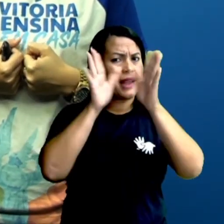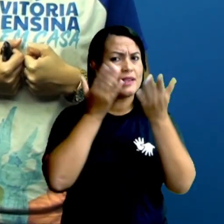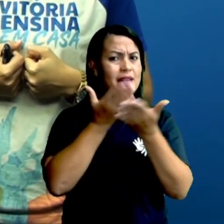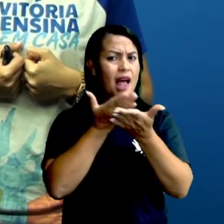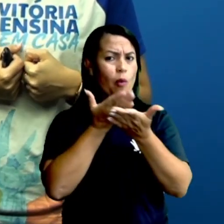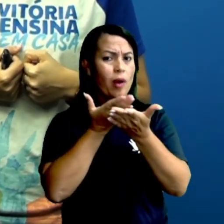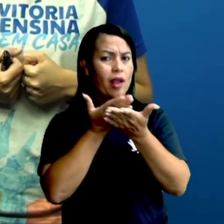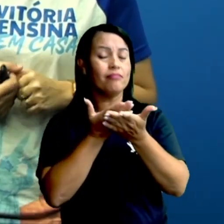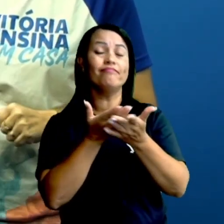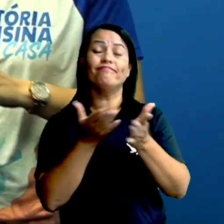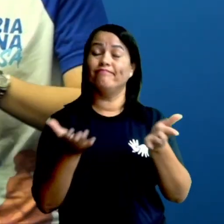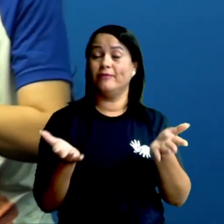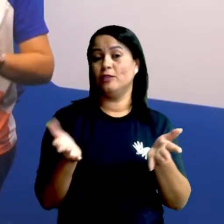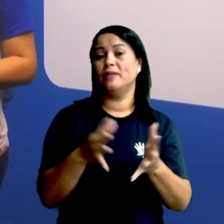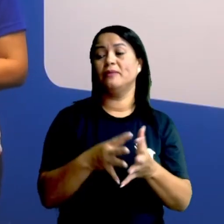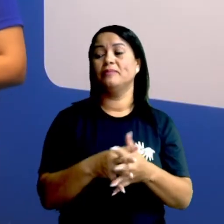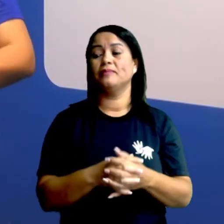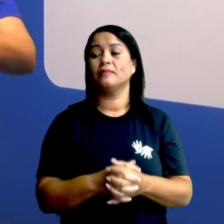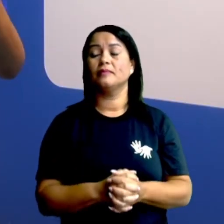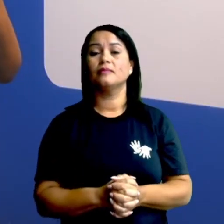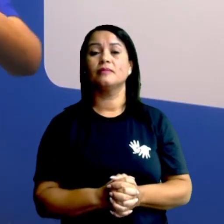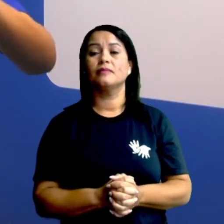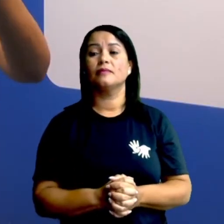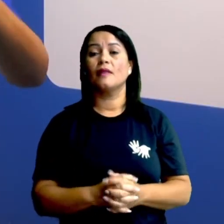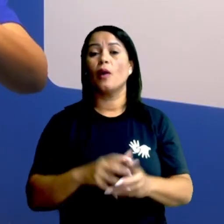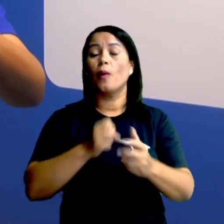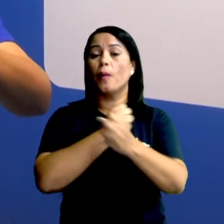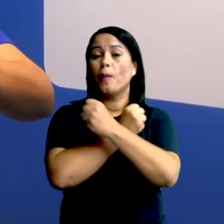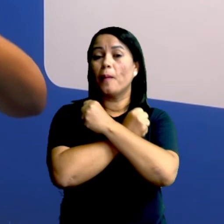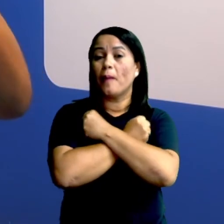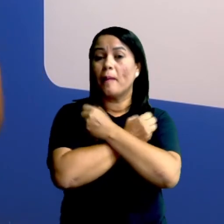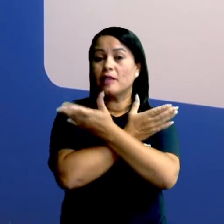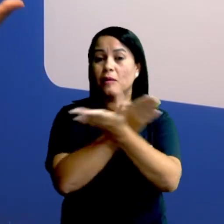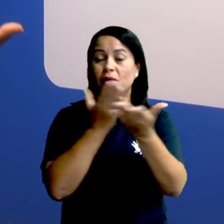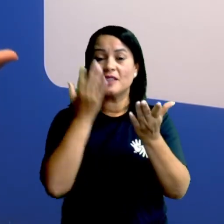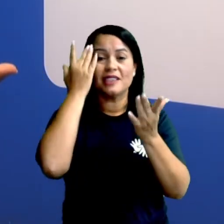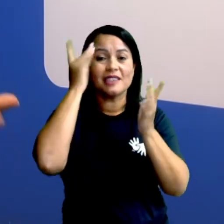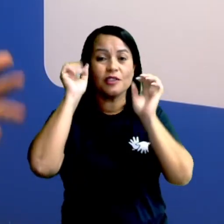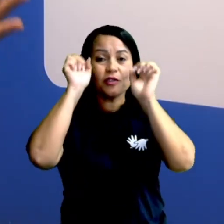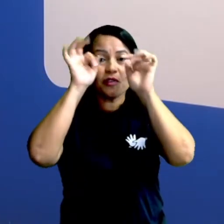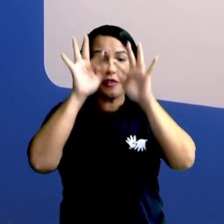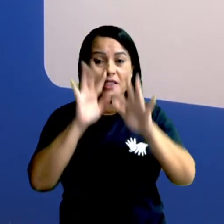aula? Pois bem, né? Um abraço, pessoal.